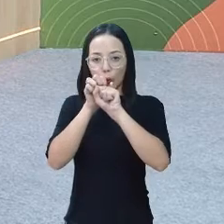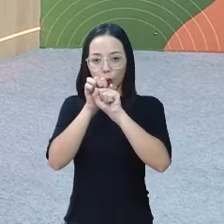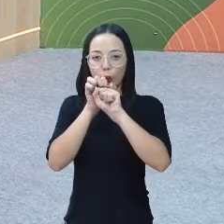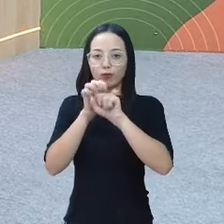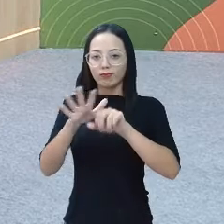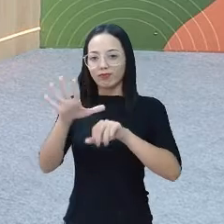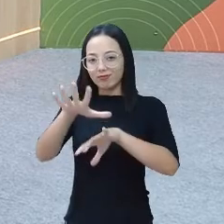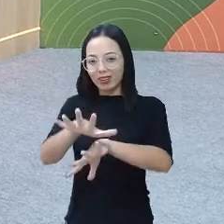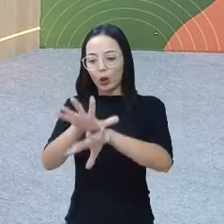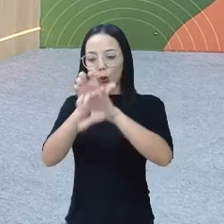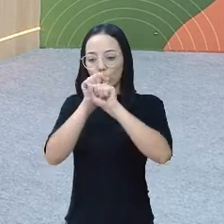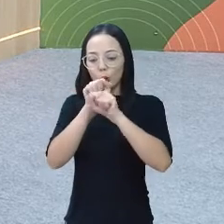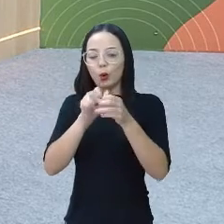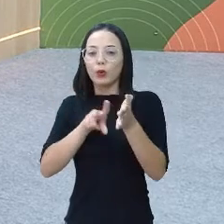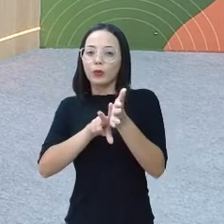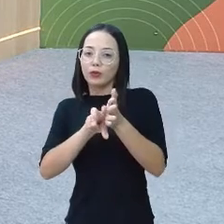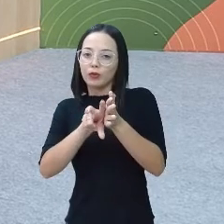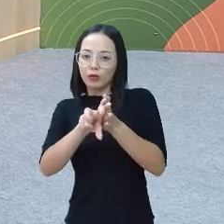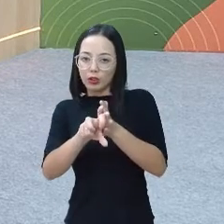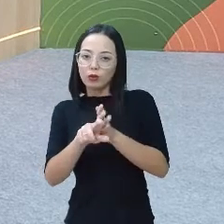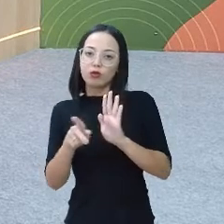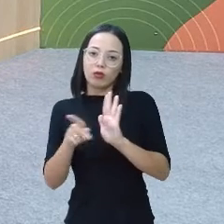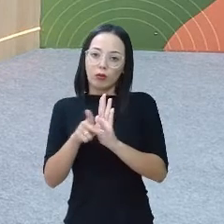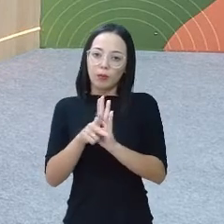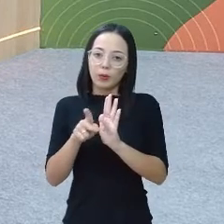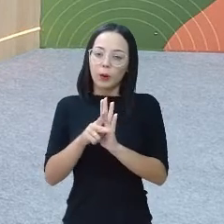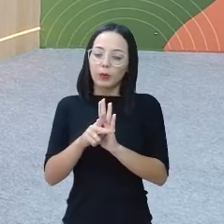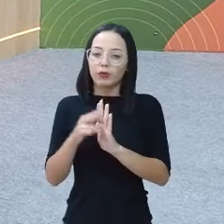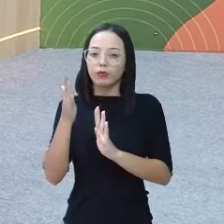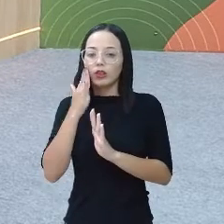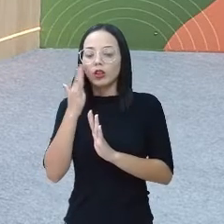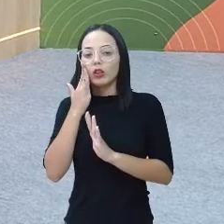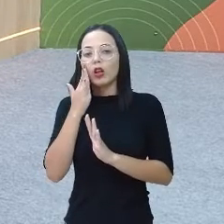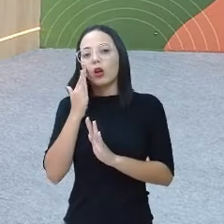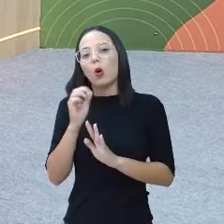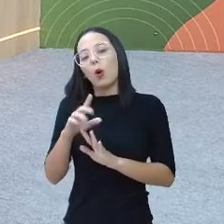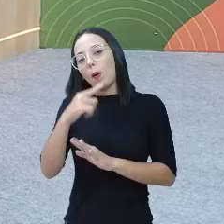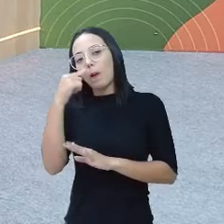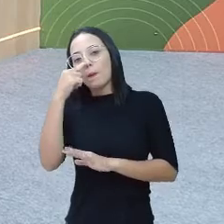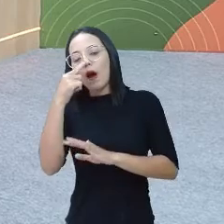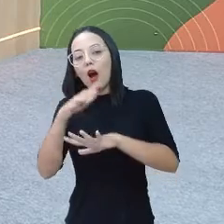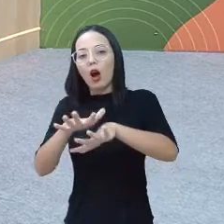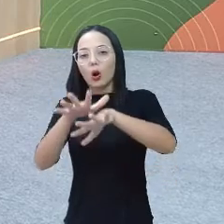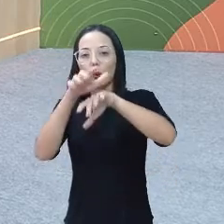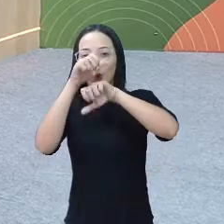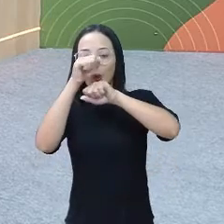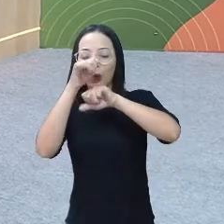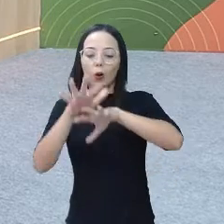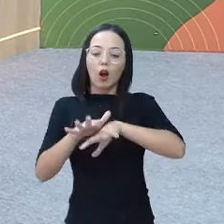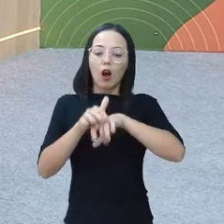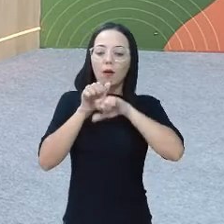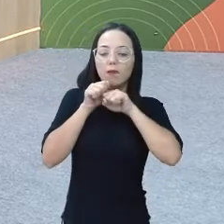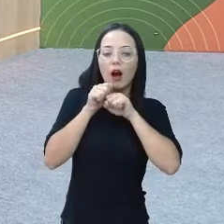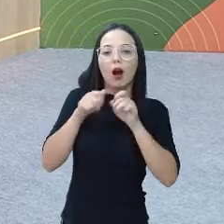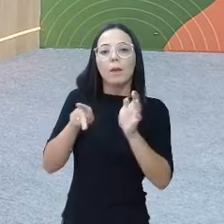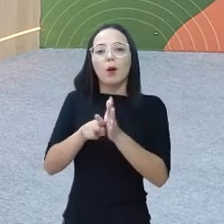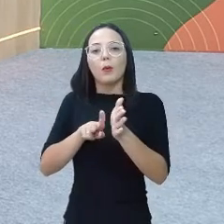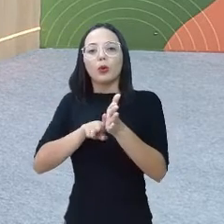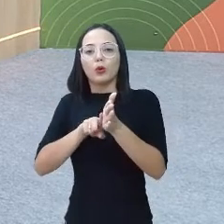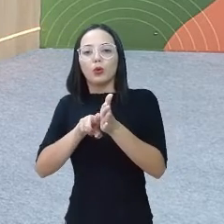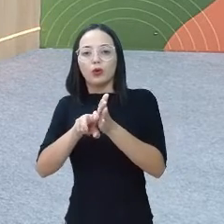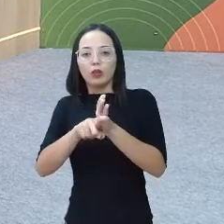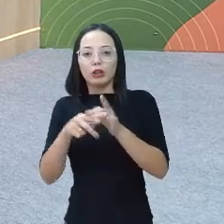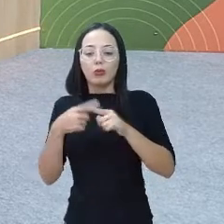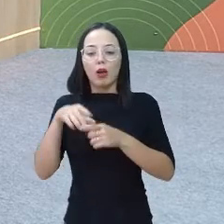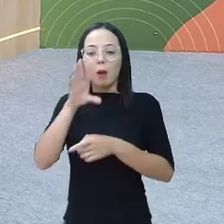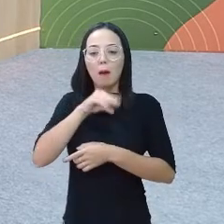gente receba, né, via oral e via nasal as gotículas, né, contaminadas, né, a partir